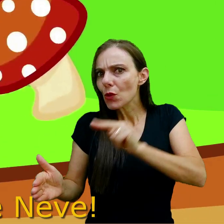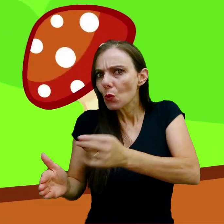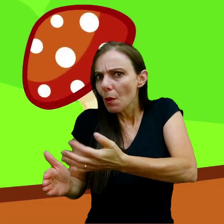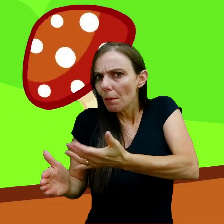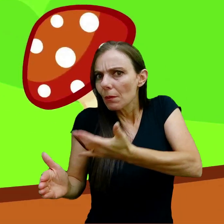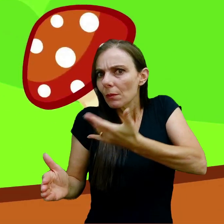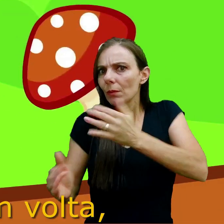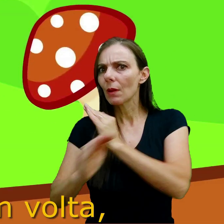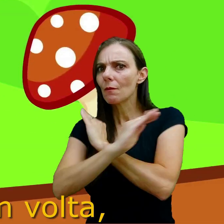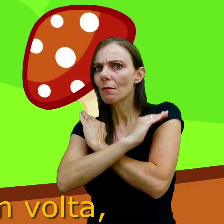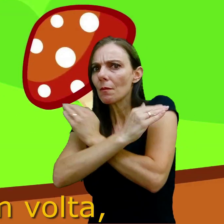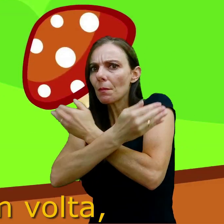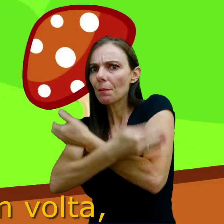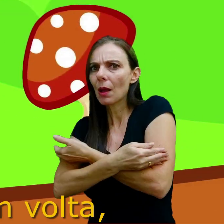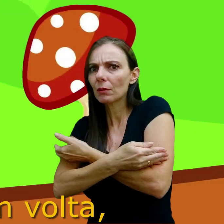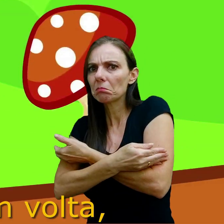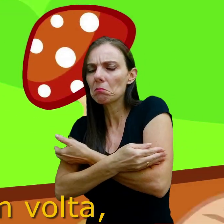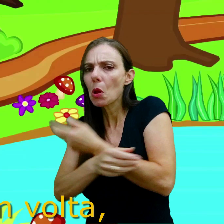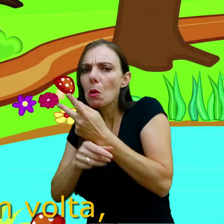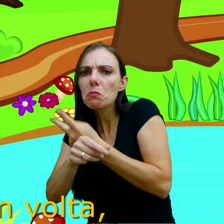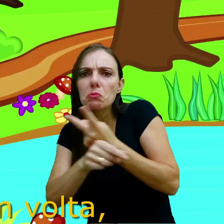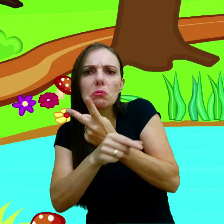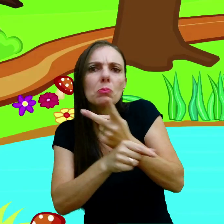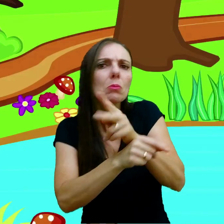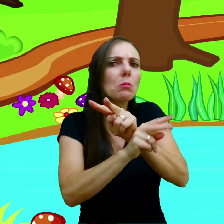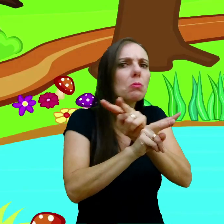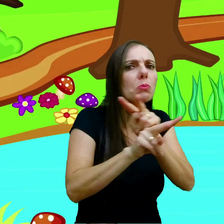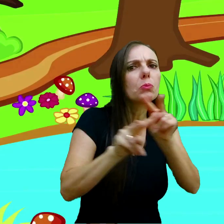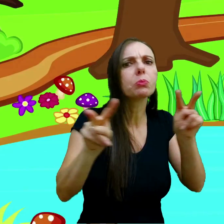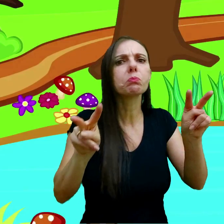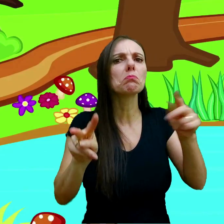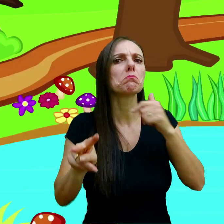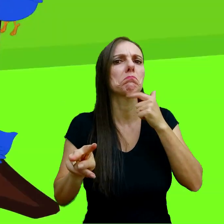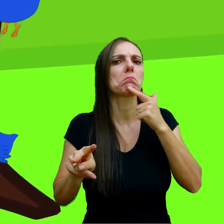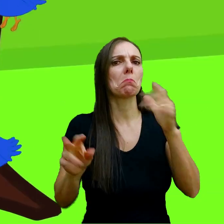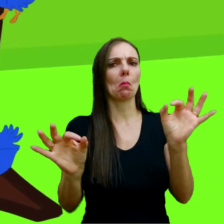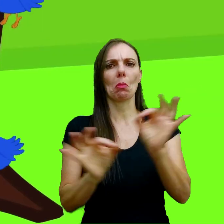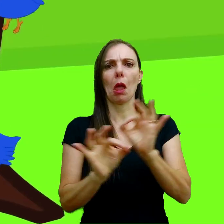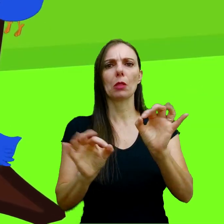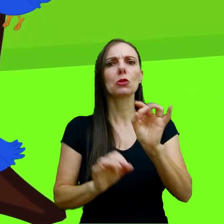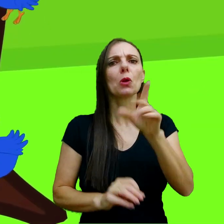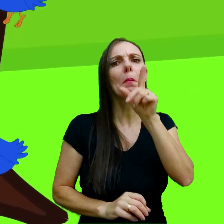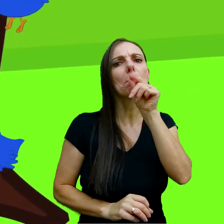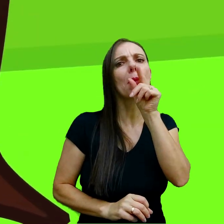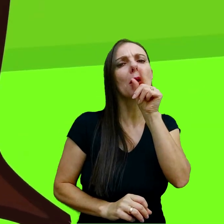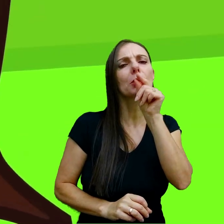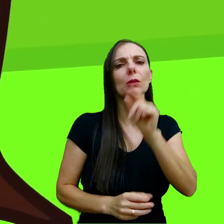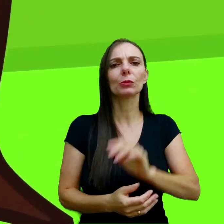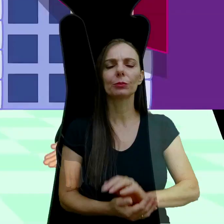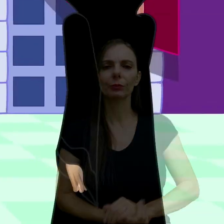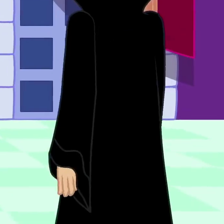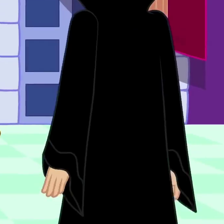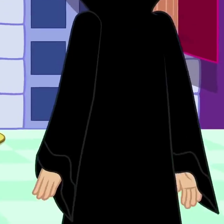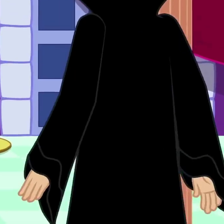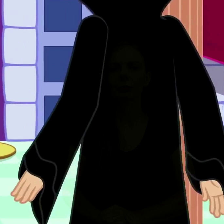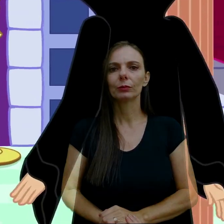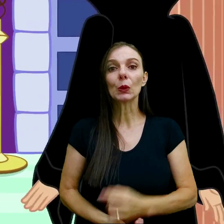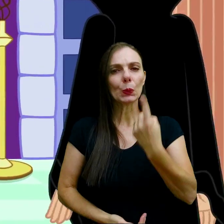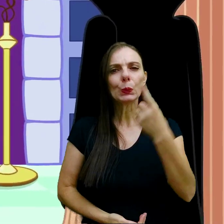Branca de Neve. Ele imediatamente olha em volta, mas não vê ninguém além dos pássaros acima de sua cabeça.